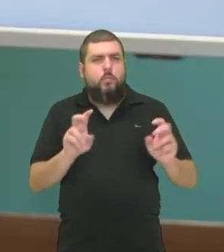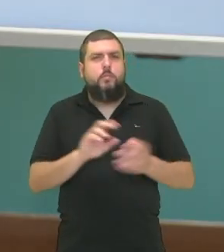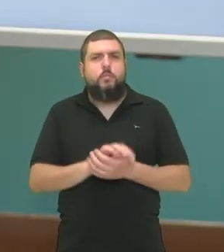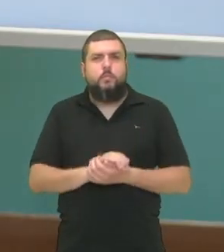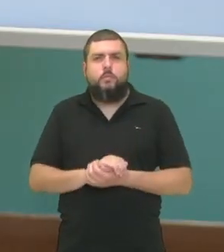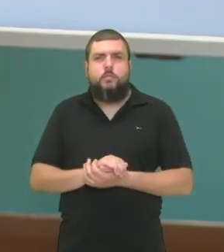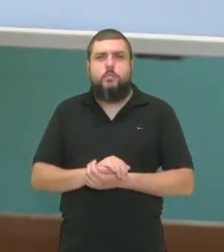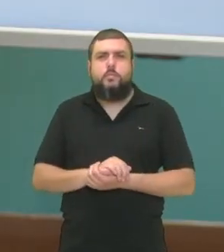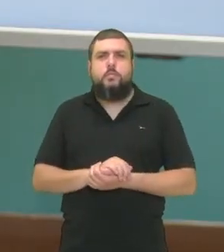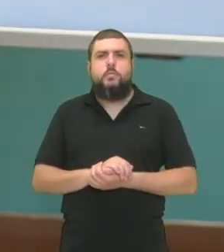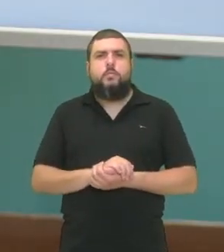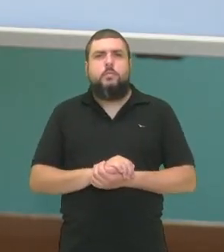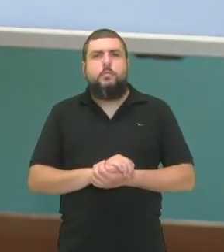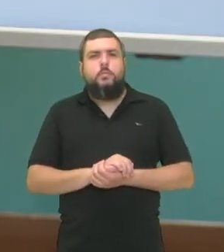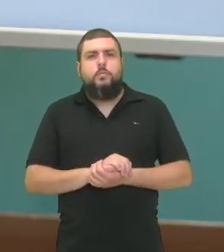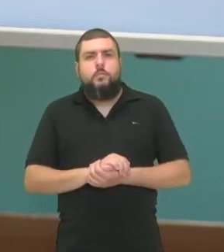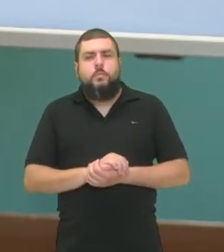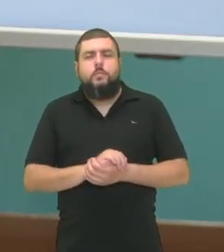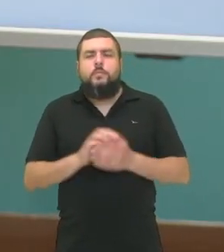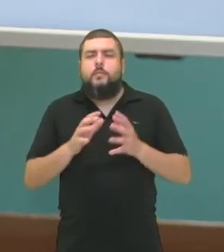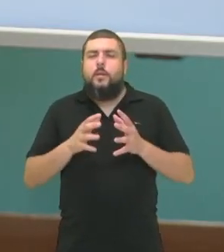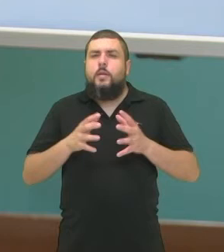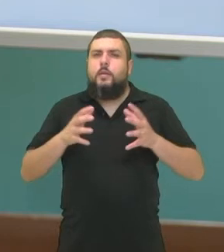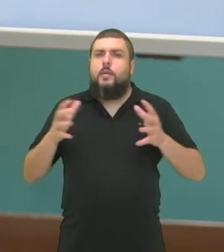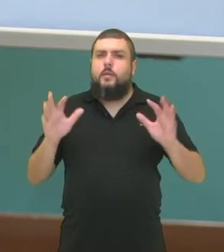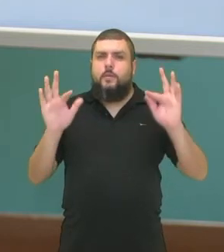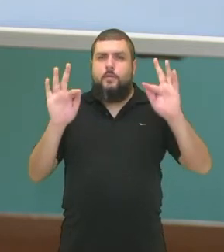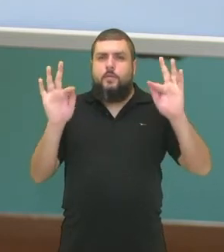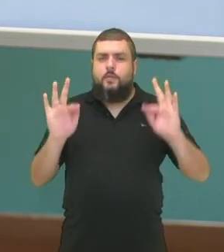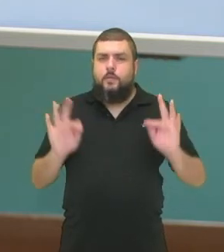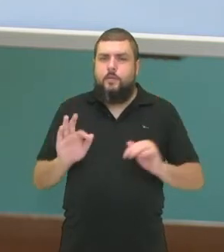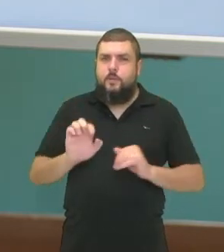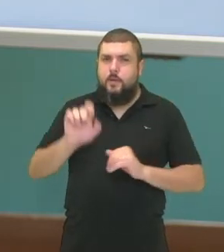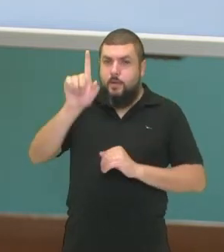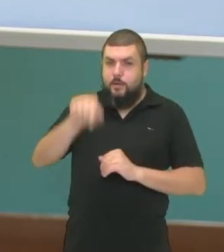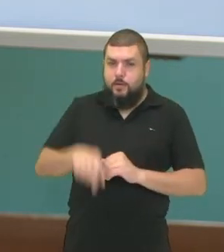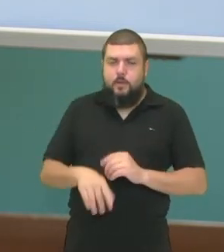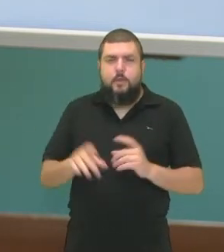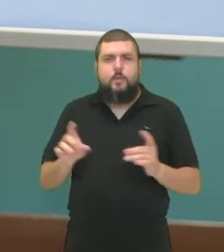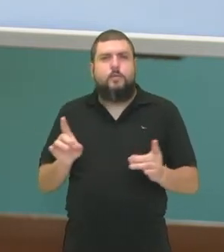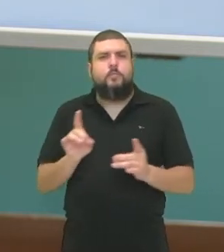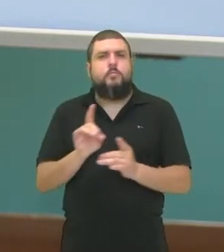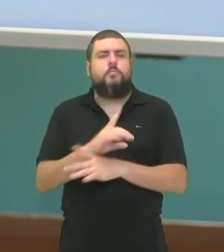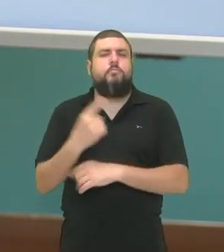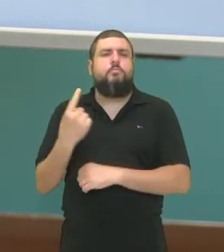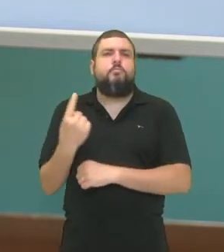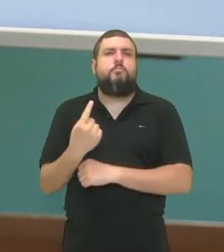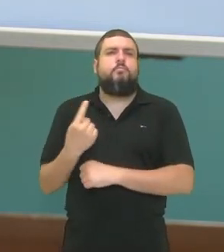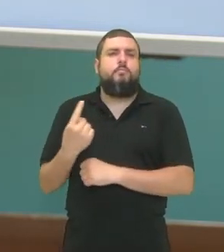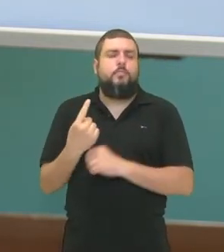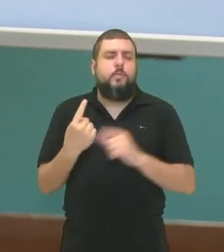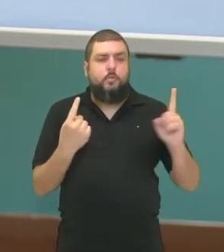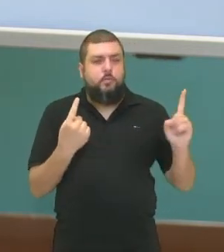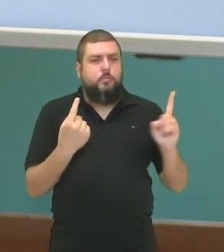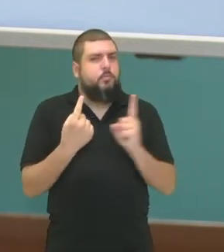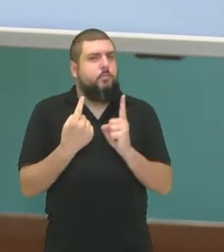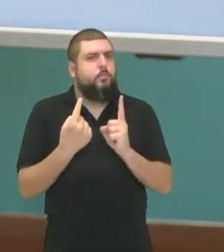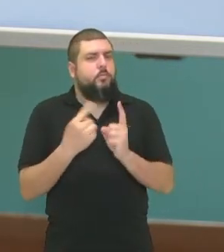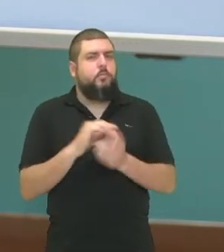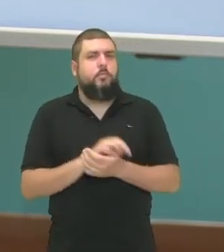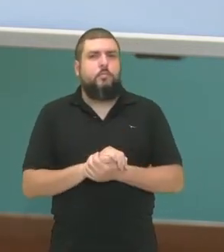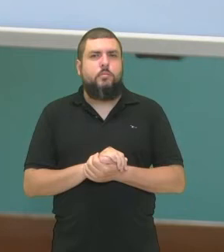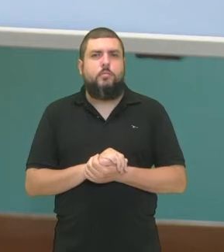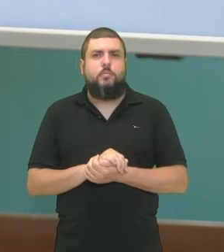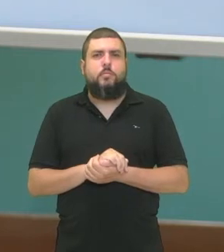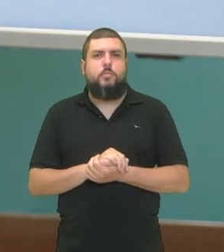trecho? A grande felicidade seria de estar-se inteiramente só, em companhia de alguém. Quais seriam